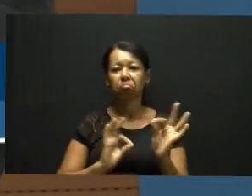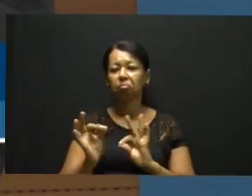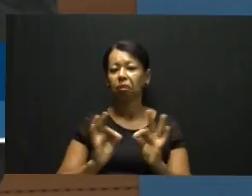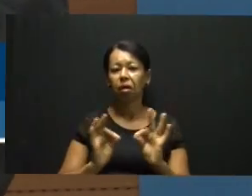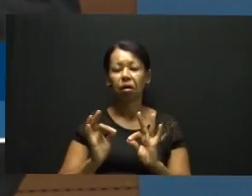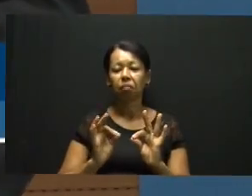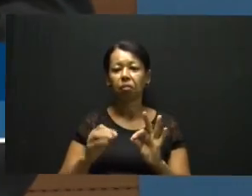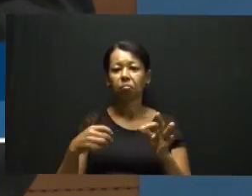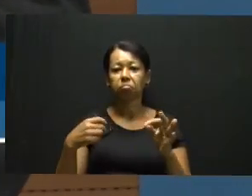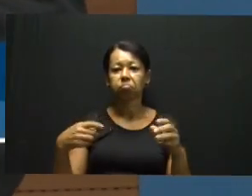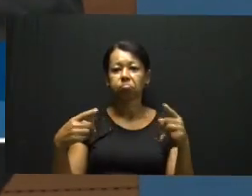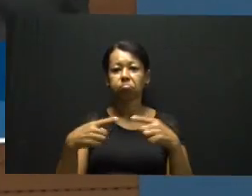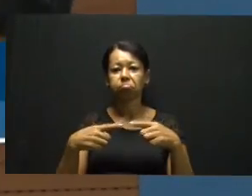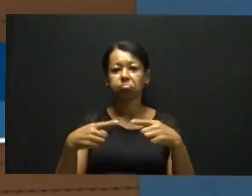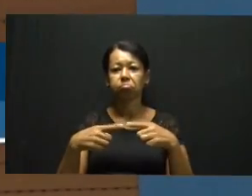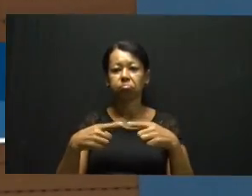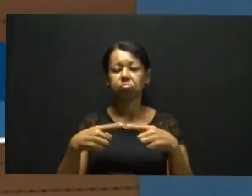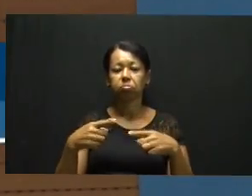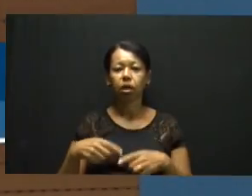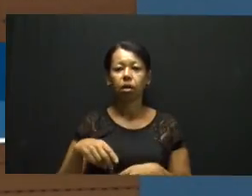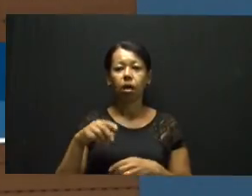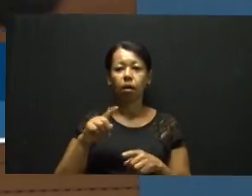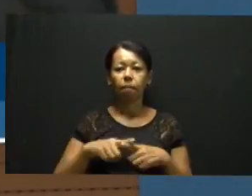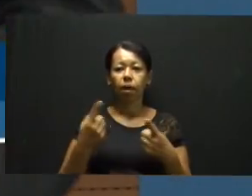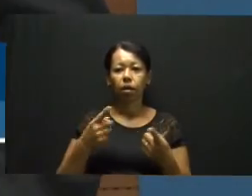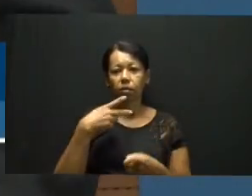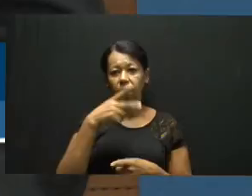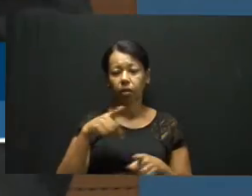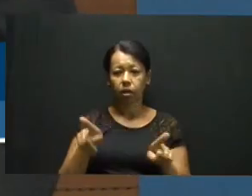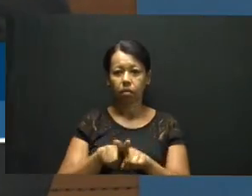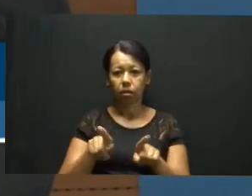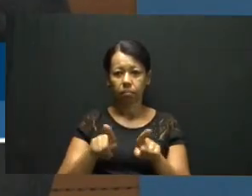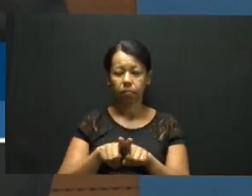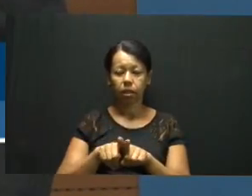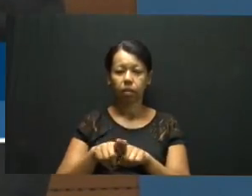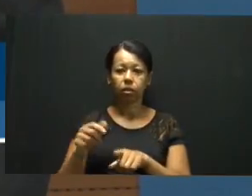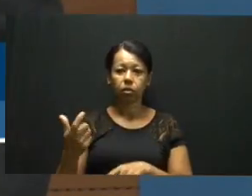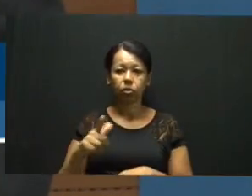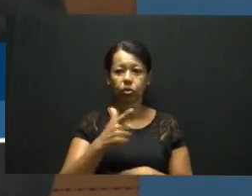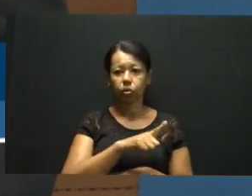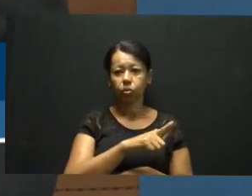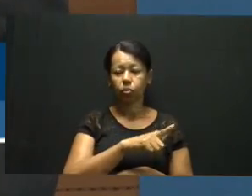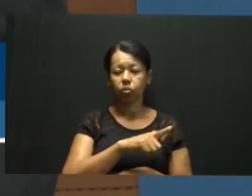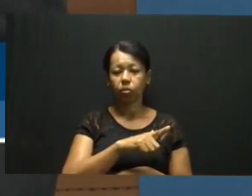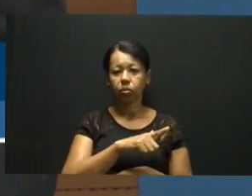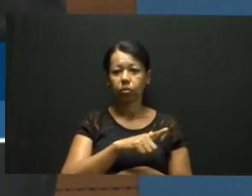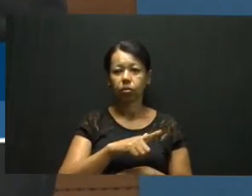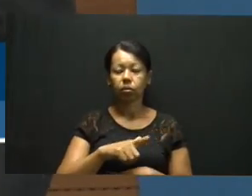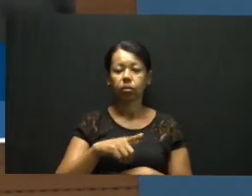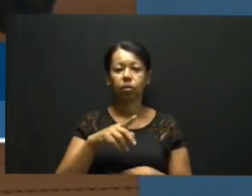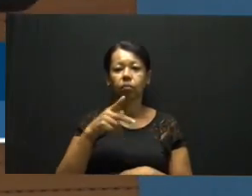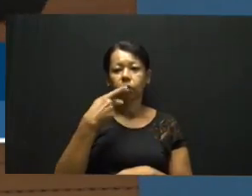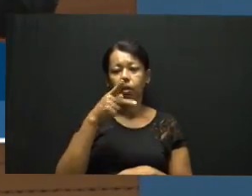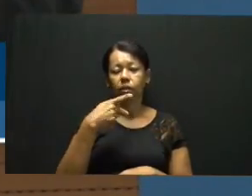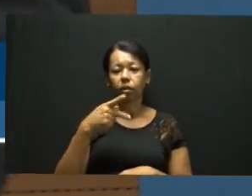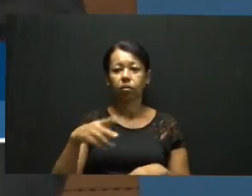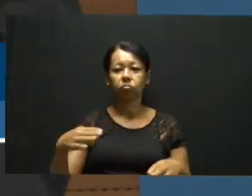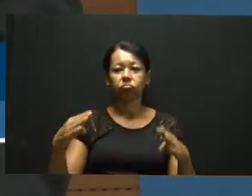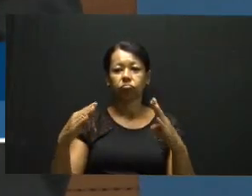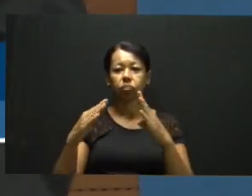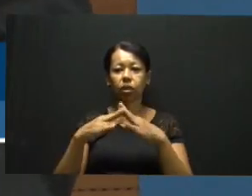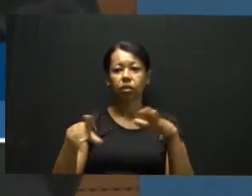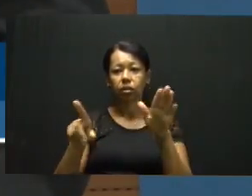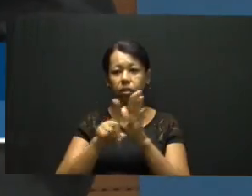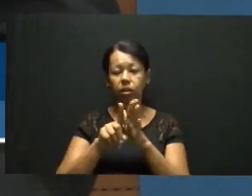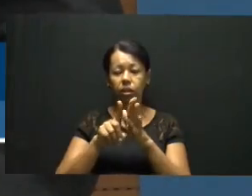comum. Só que não quero falar somente do Vale Verde, já quero aqui fazer um apelo a esta Casa de Leis. que a cidade inteira está